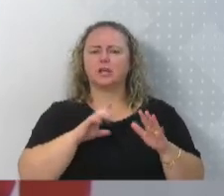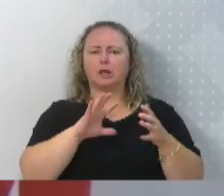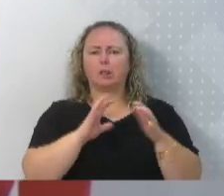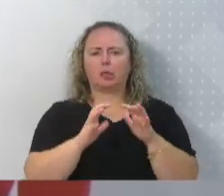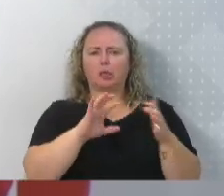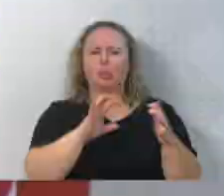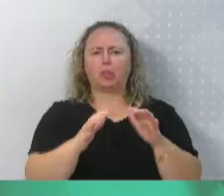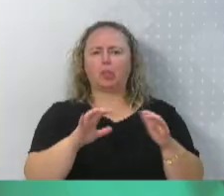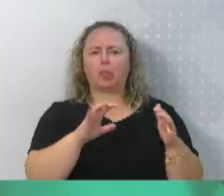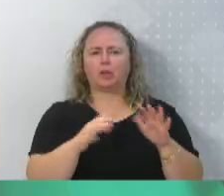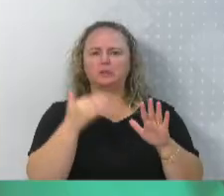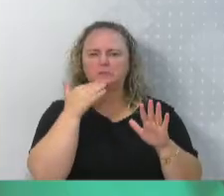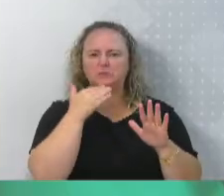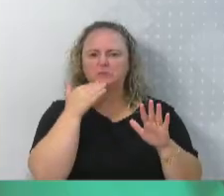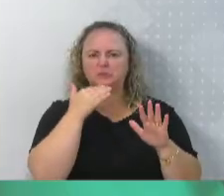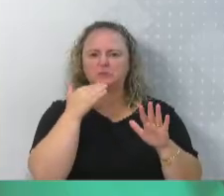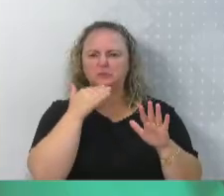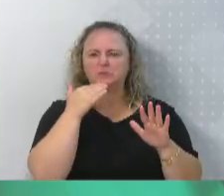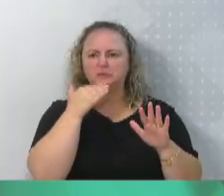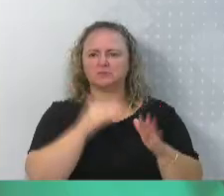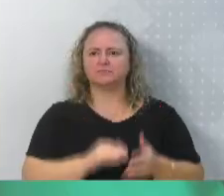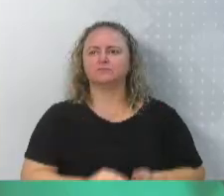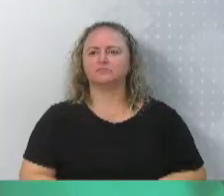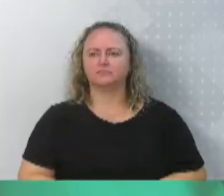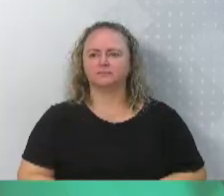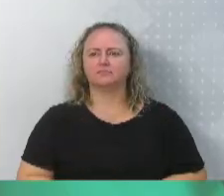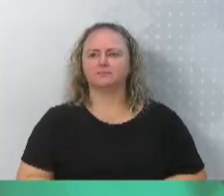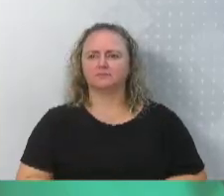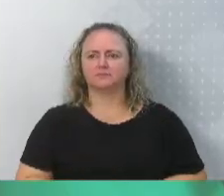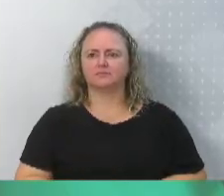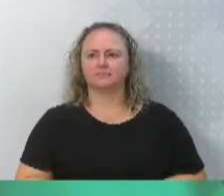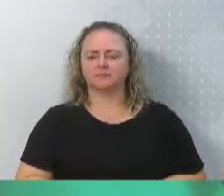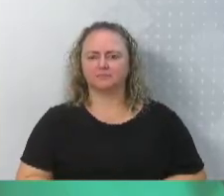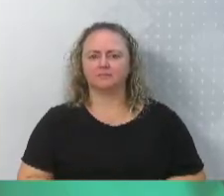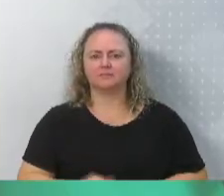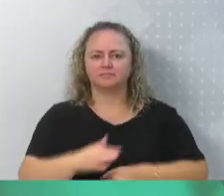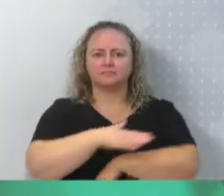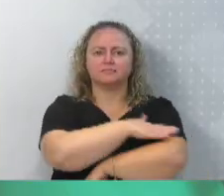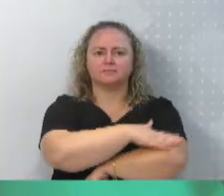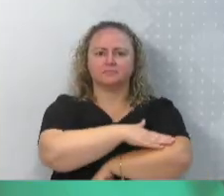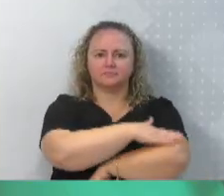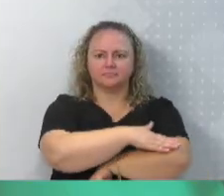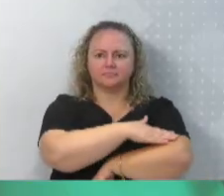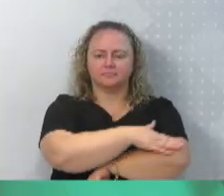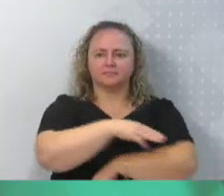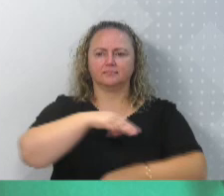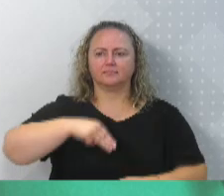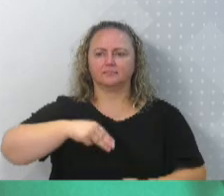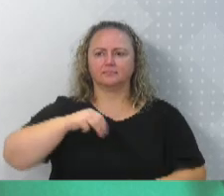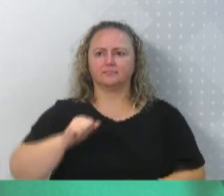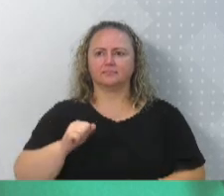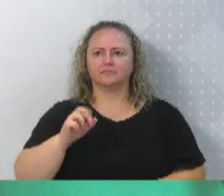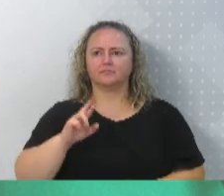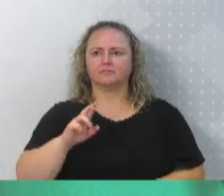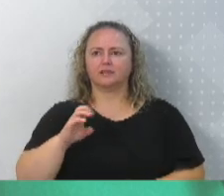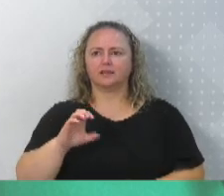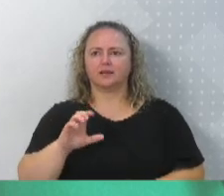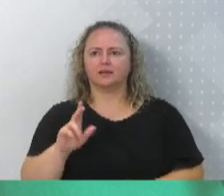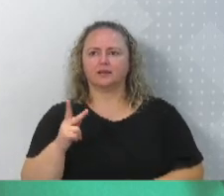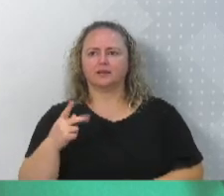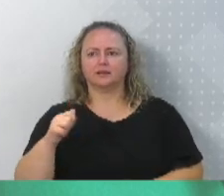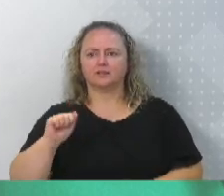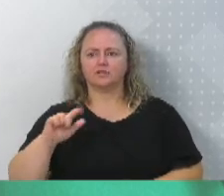conservação né aquela praça ali que é chamada a Praça Marechal Mascarenhas de Moraes